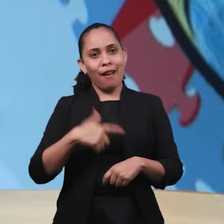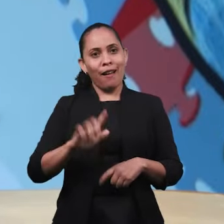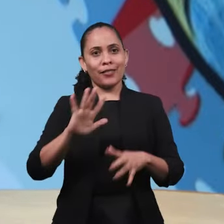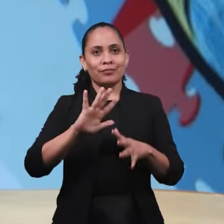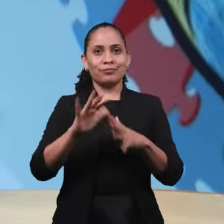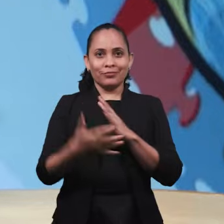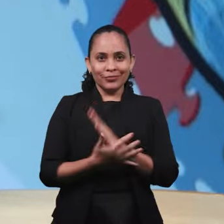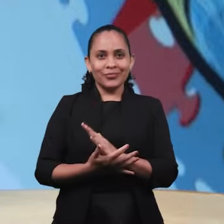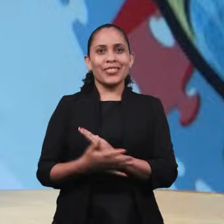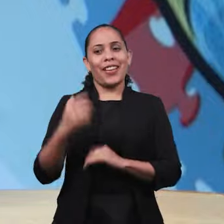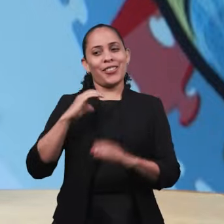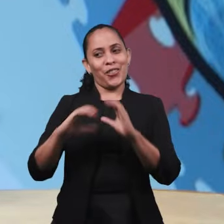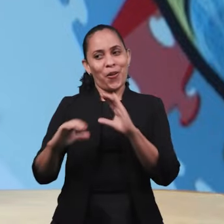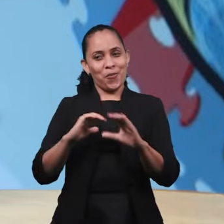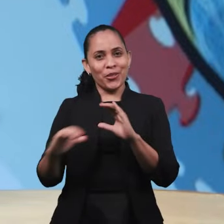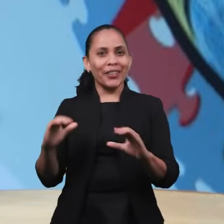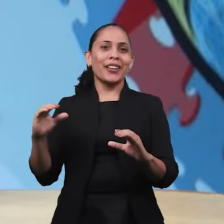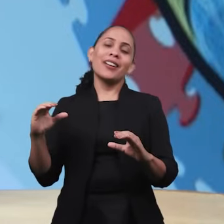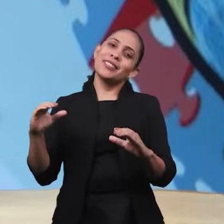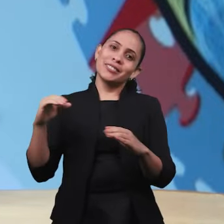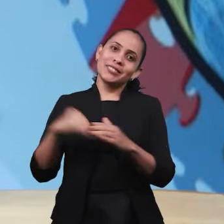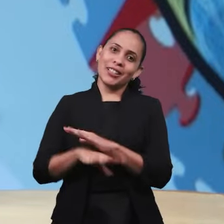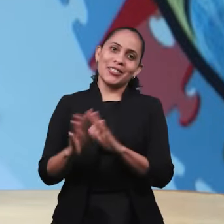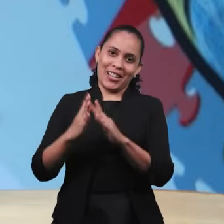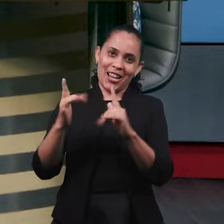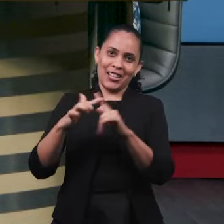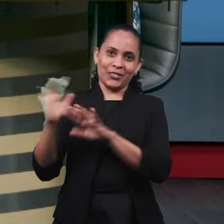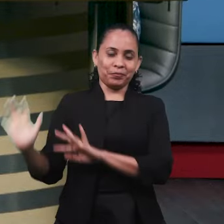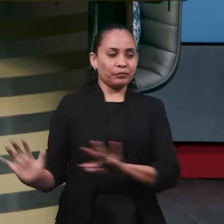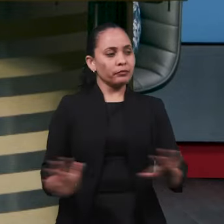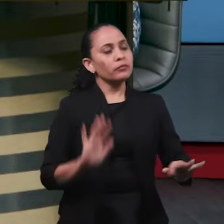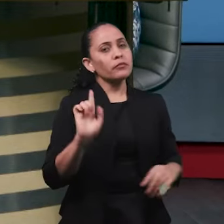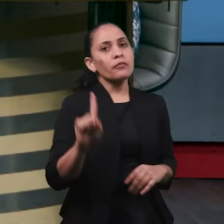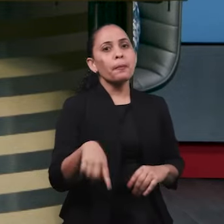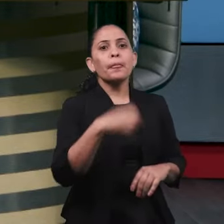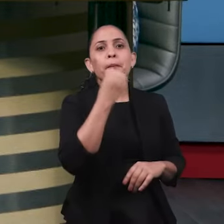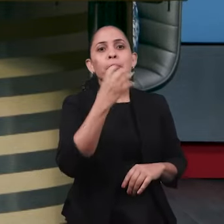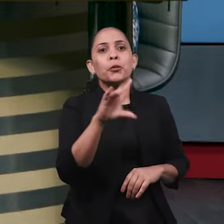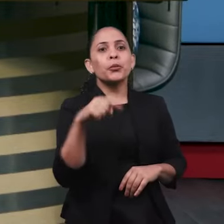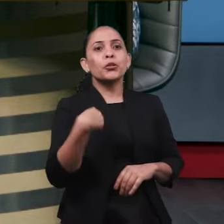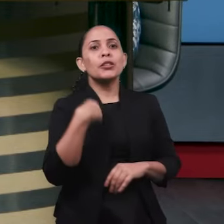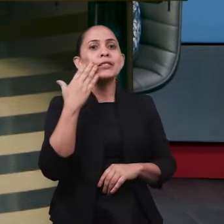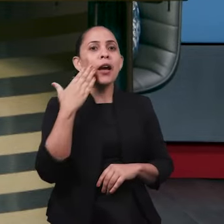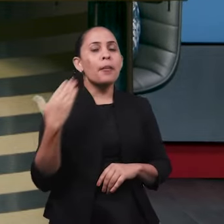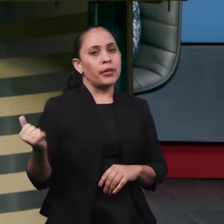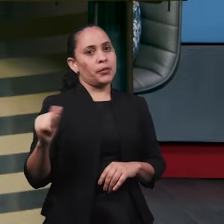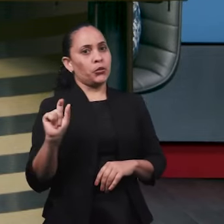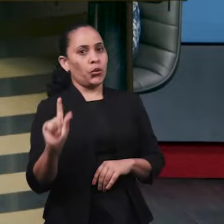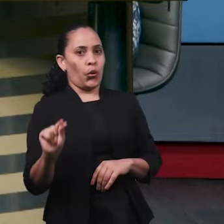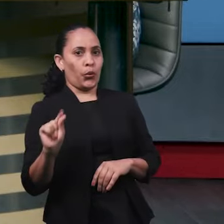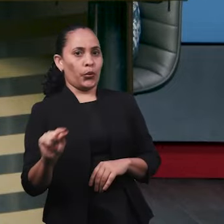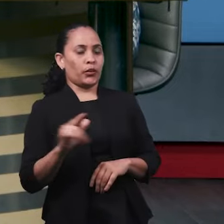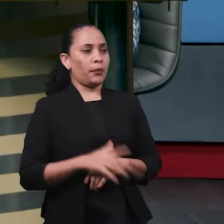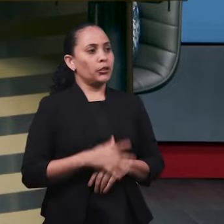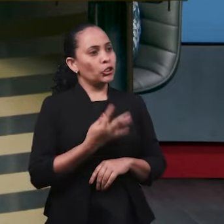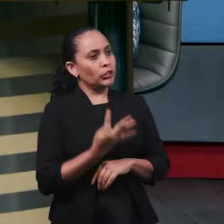muitas vezes eles até mesmo se comunicam com os surdos nas igrejas. Que bom. É muito bom, né? Nós sabermos que não é somente a